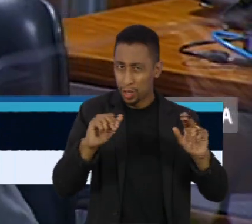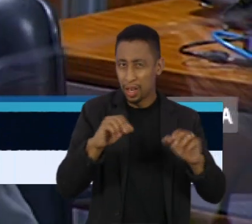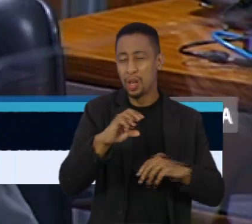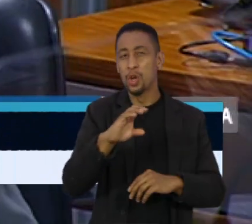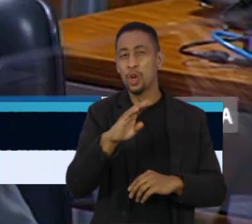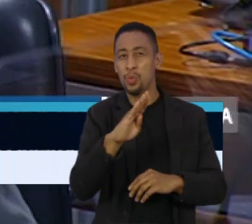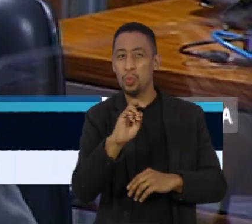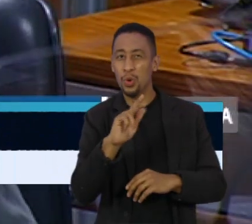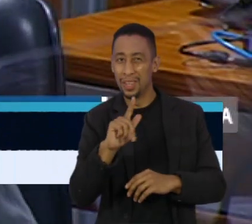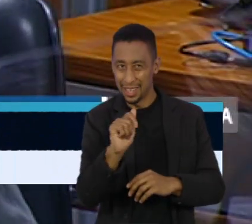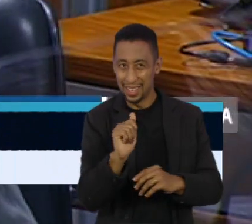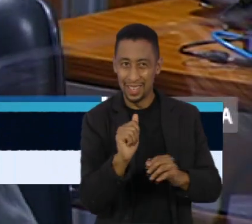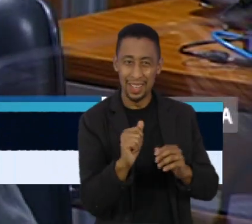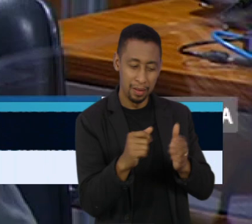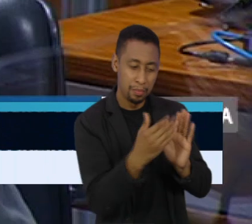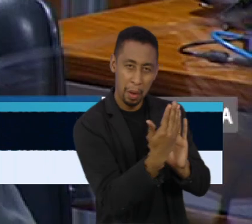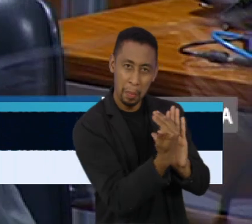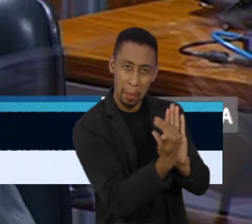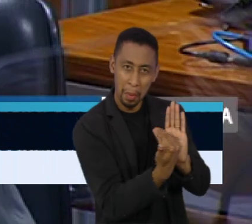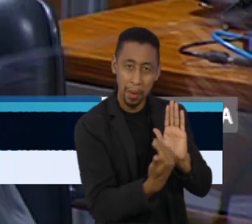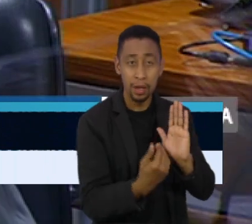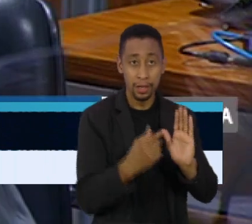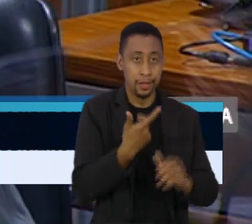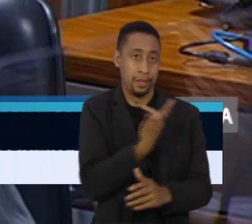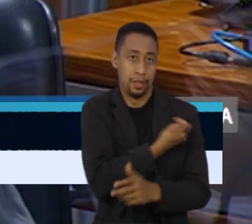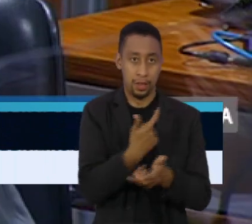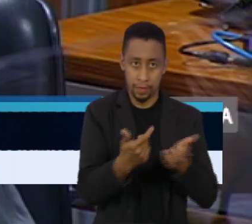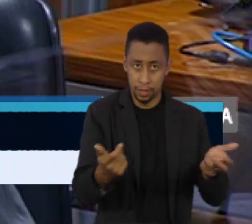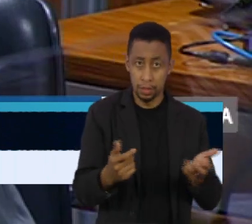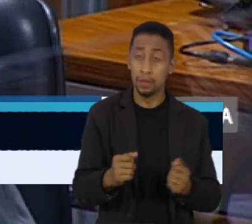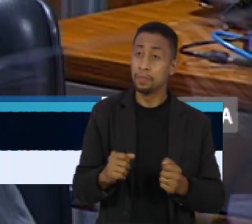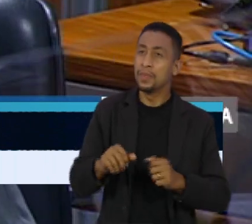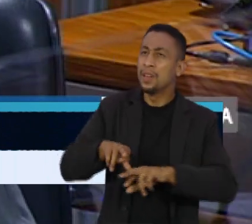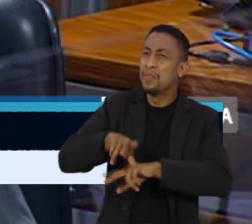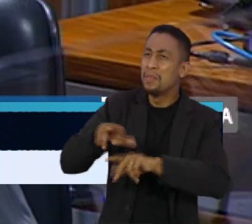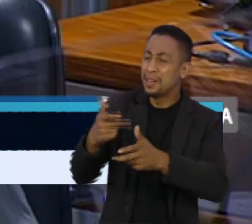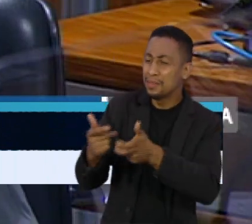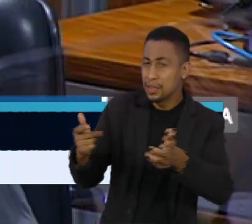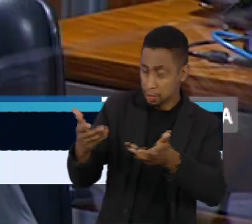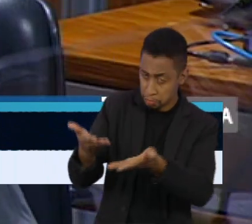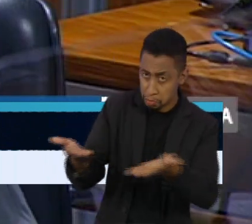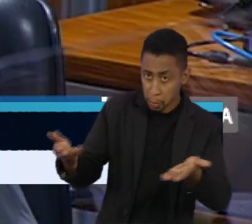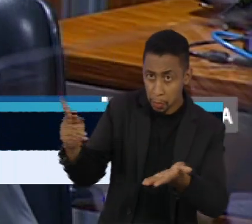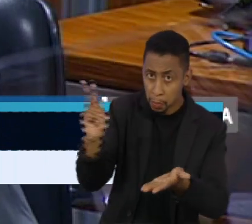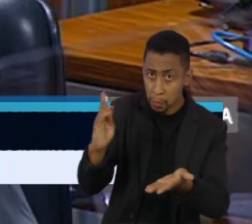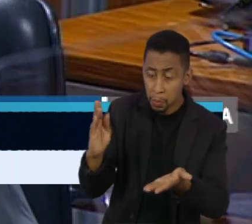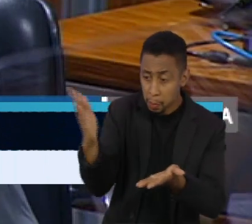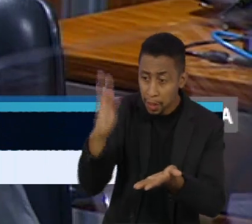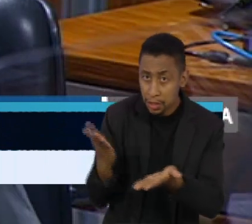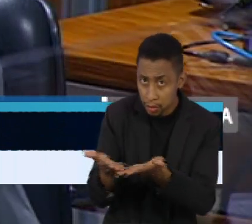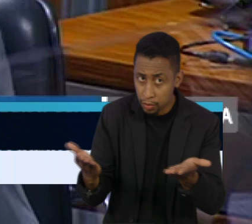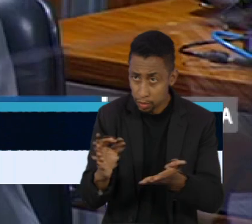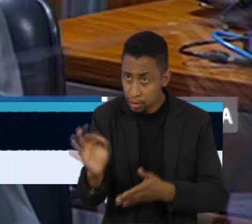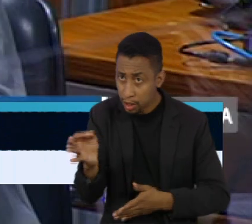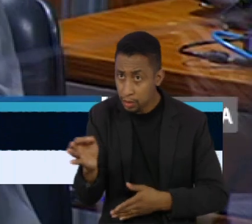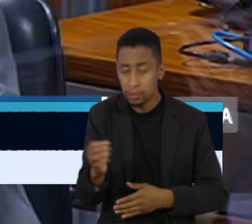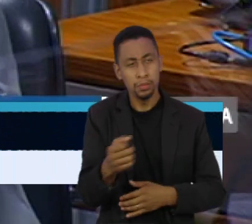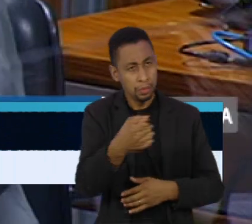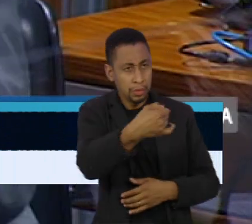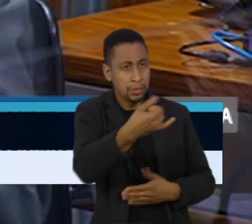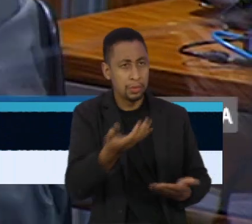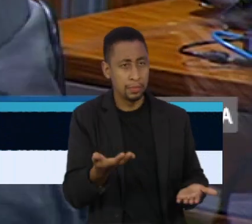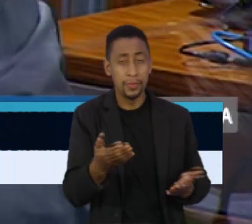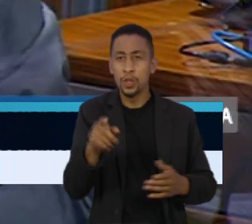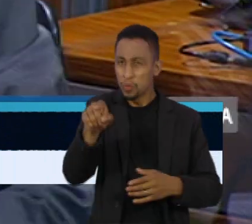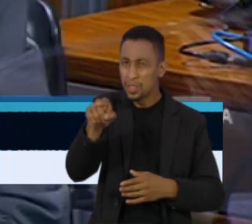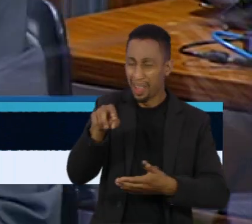estão sendo aplicadas no povo brasileiro por Vossa Excelência, não é isso mesmo? Isso. Eu pergunto, o senhor leu